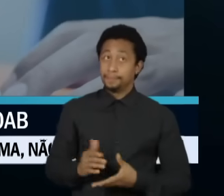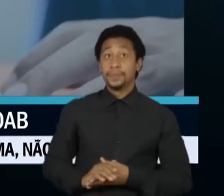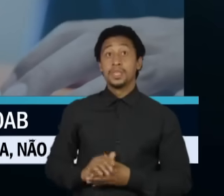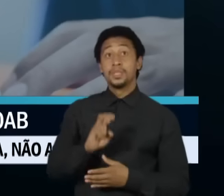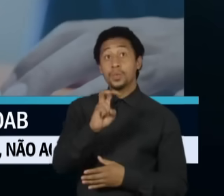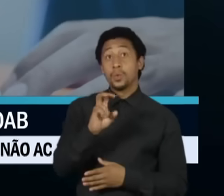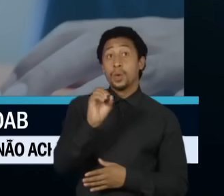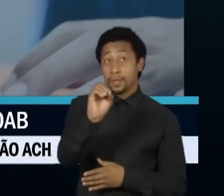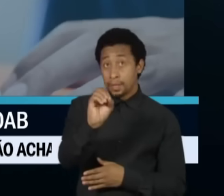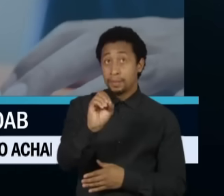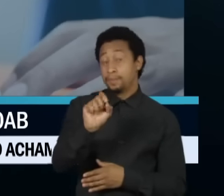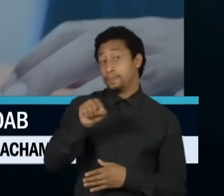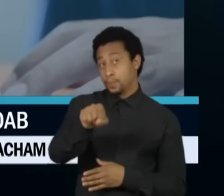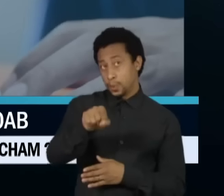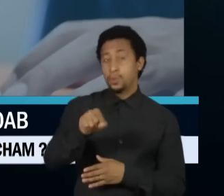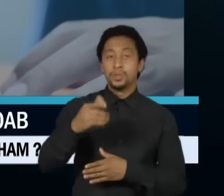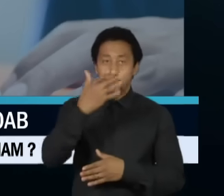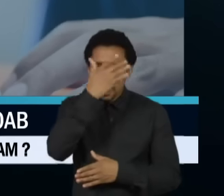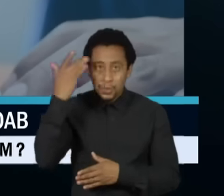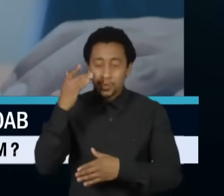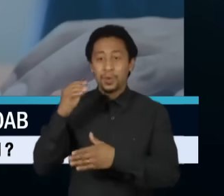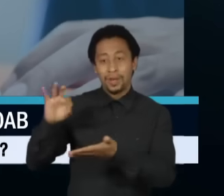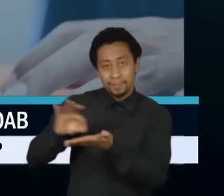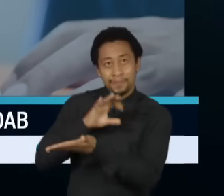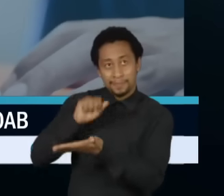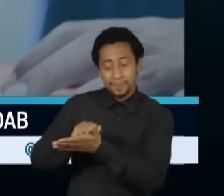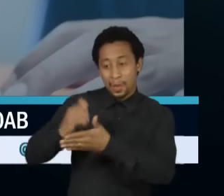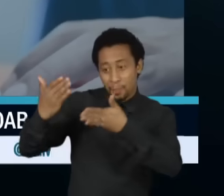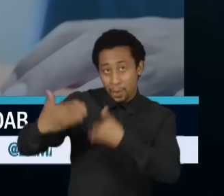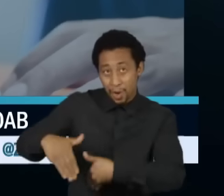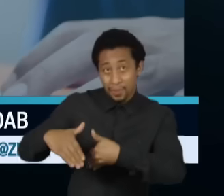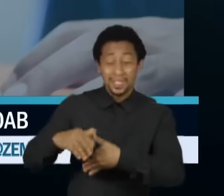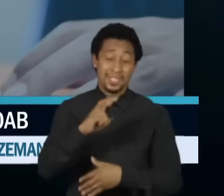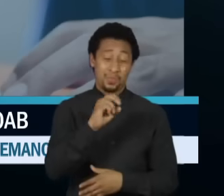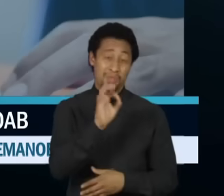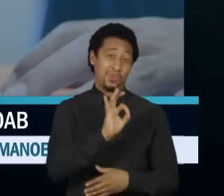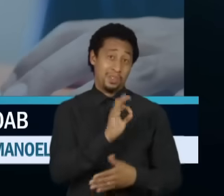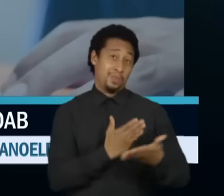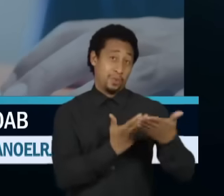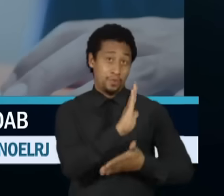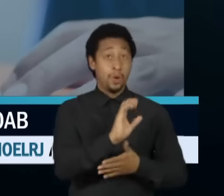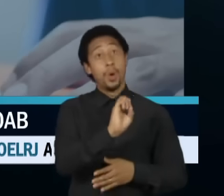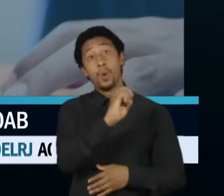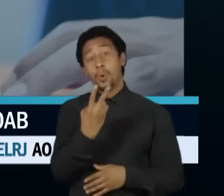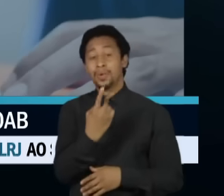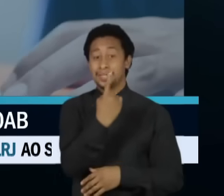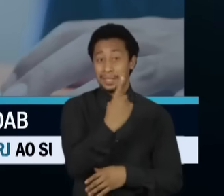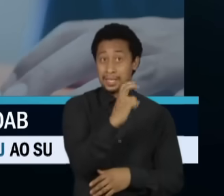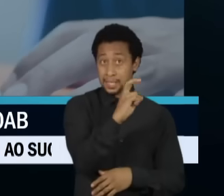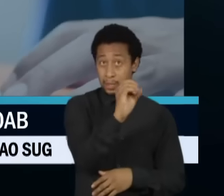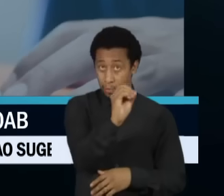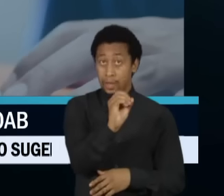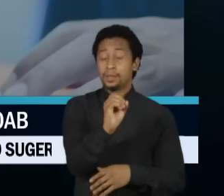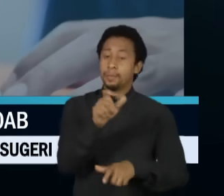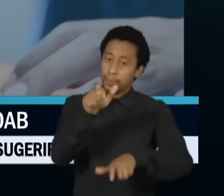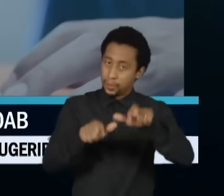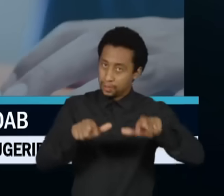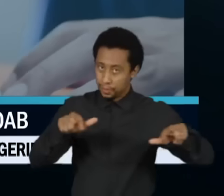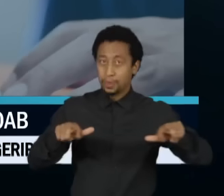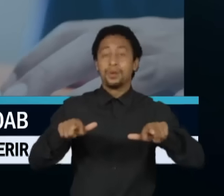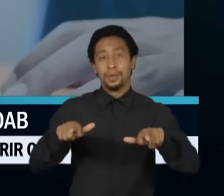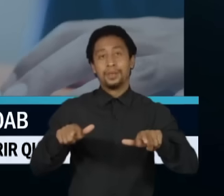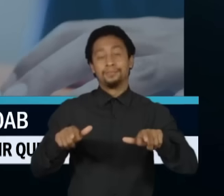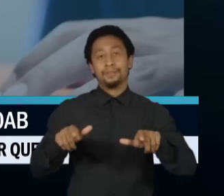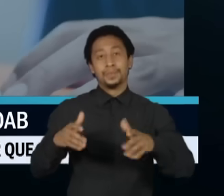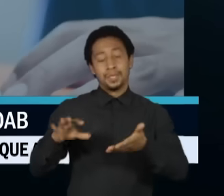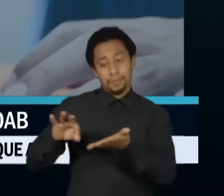dos 150.000 candidatos foram aprovados ou 30% dos baixaréis em direito se tornaram efetivamente advogados.